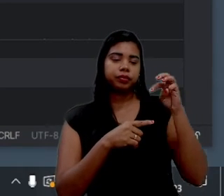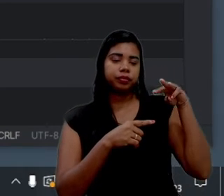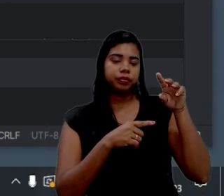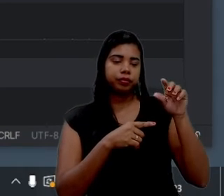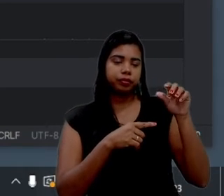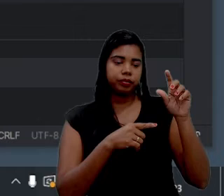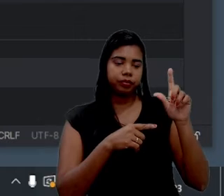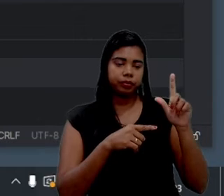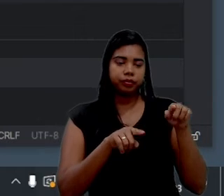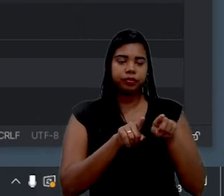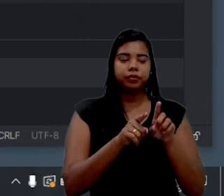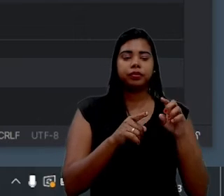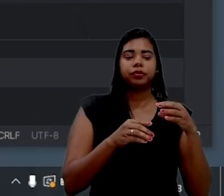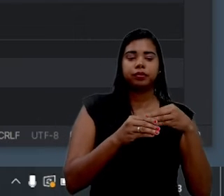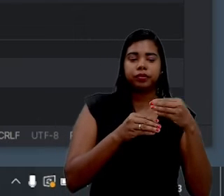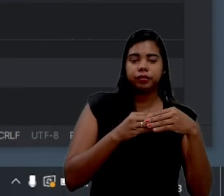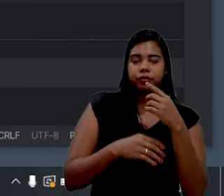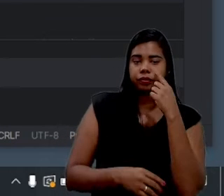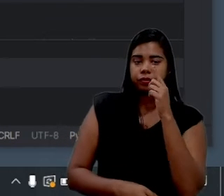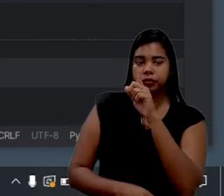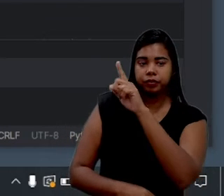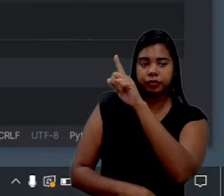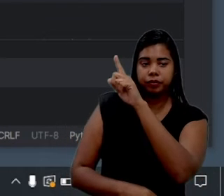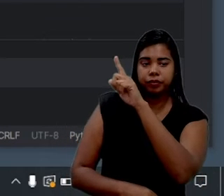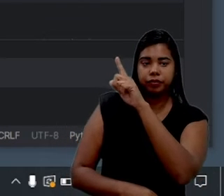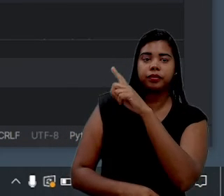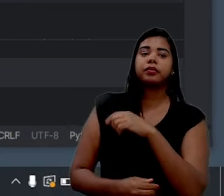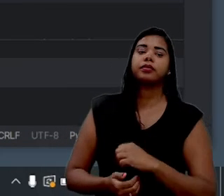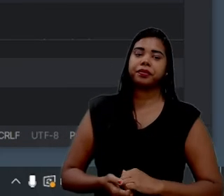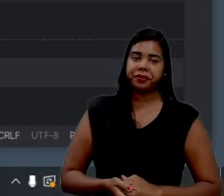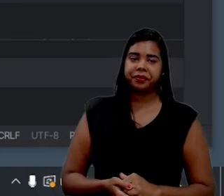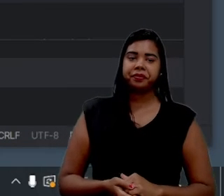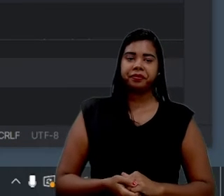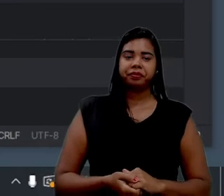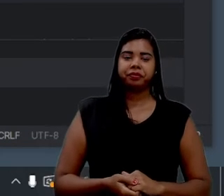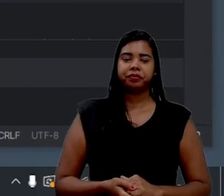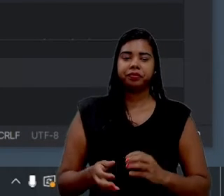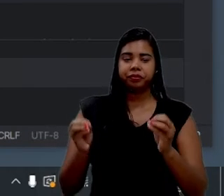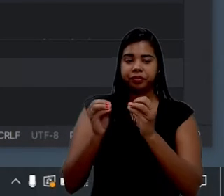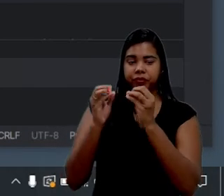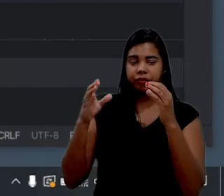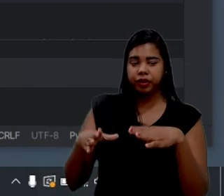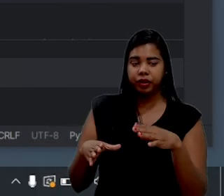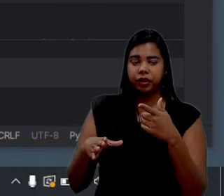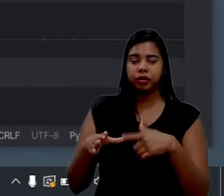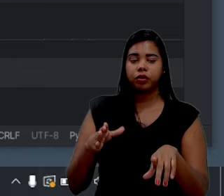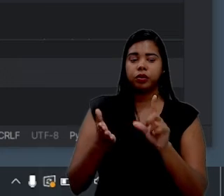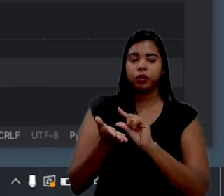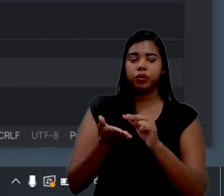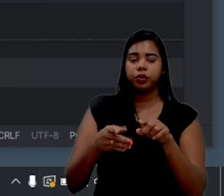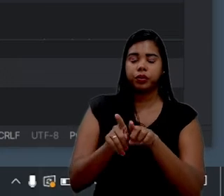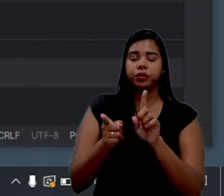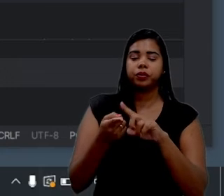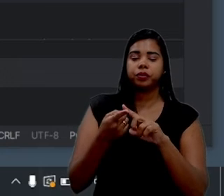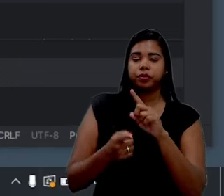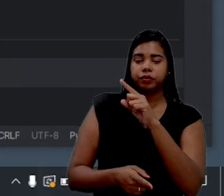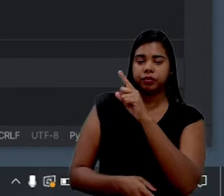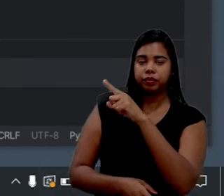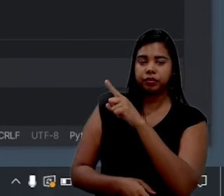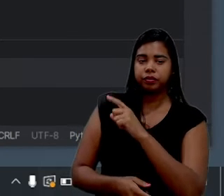pasta, tá ok? Então aqui eu vou, né, dentro do template, né, cria os arquivos, né, new files, digita